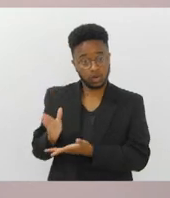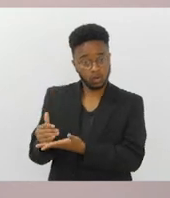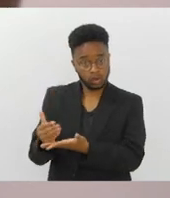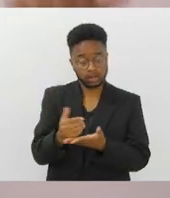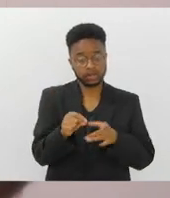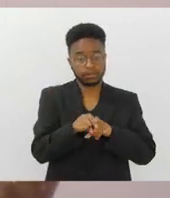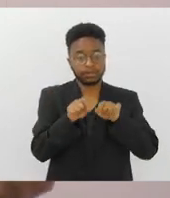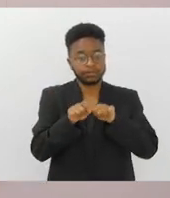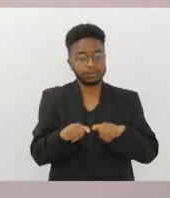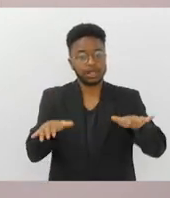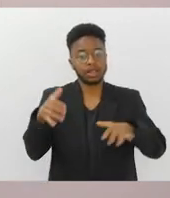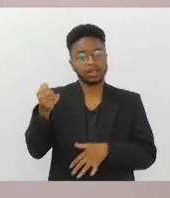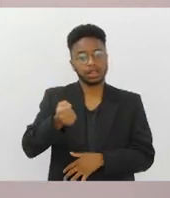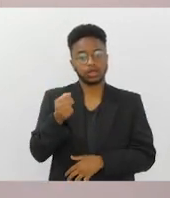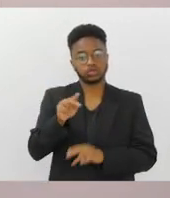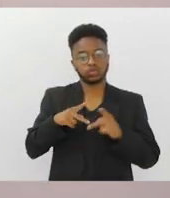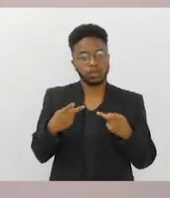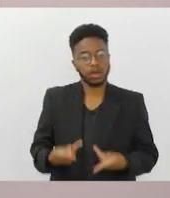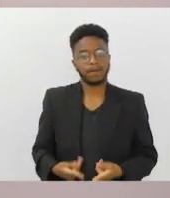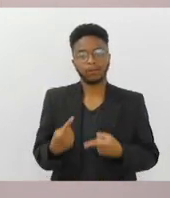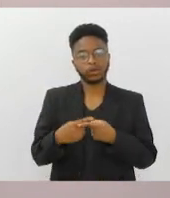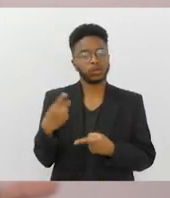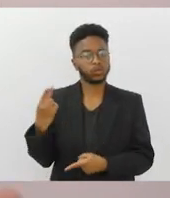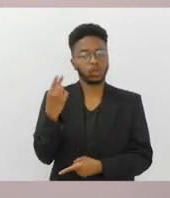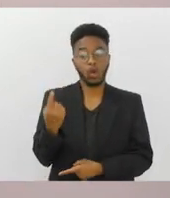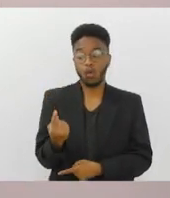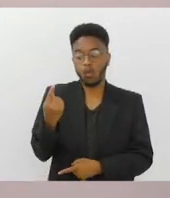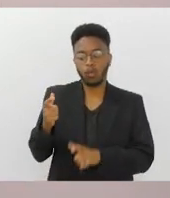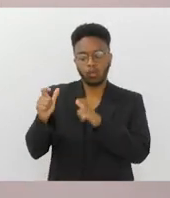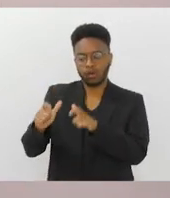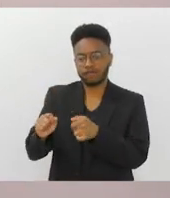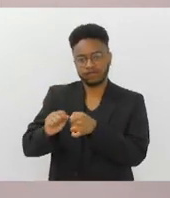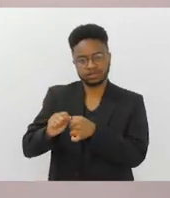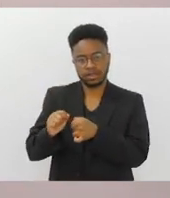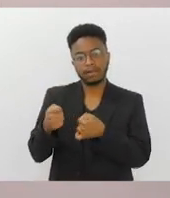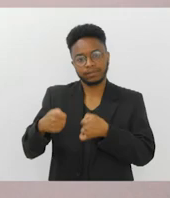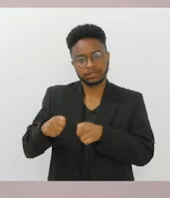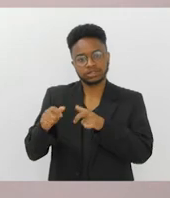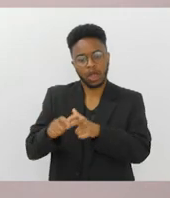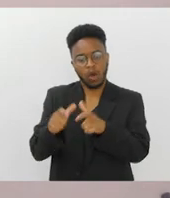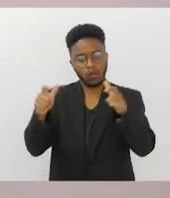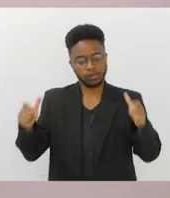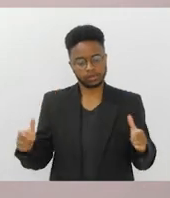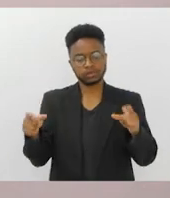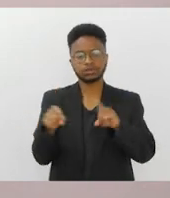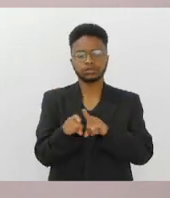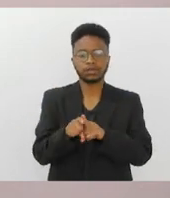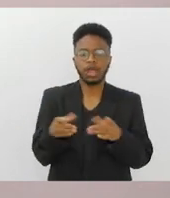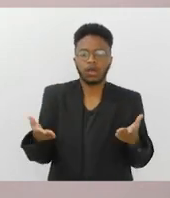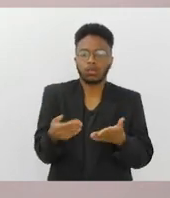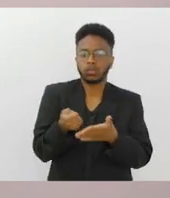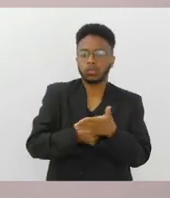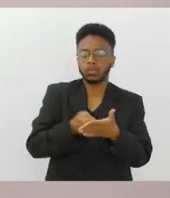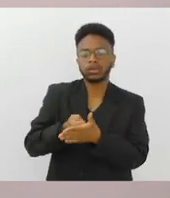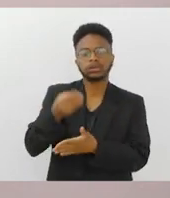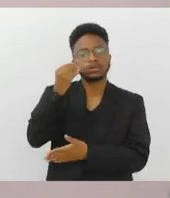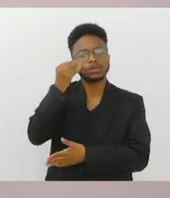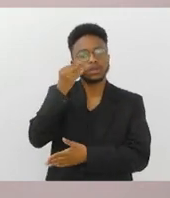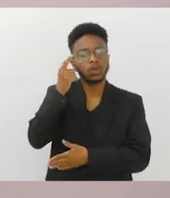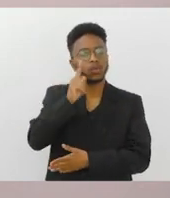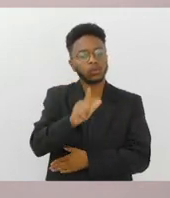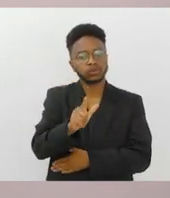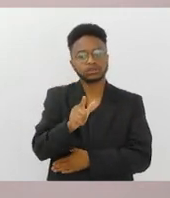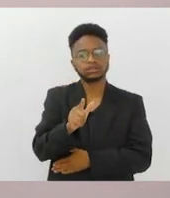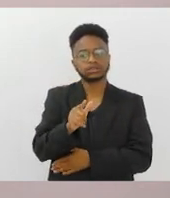não dá para um lugar fazer e dar certo. A gente precisa ganhar escala, então estamos na luta para conseguir agora tramitar essa política com